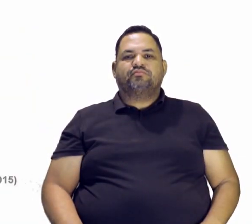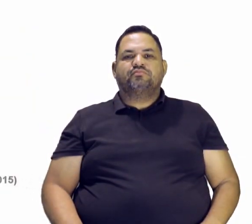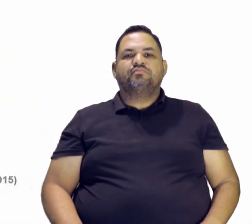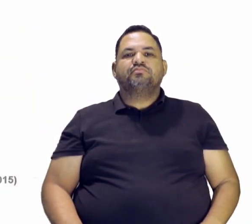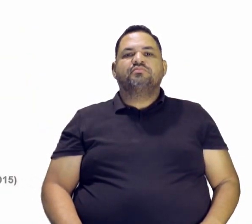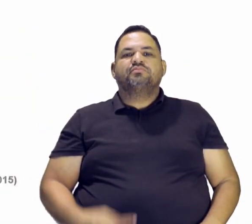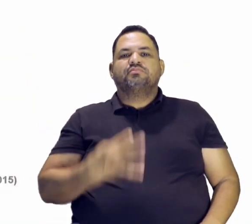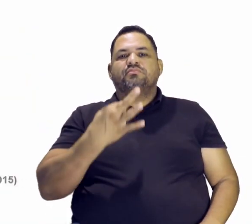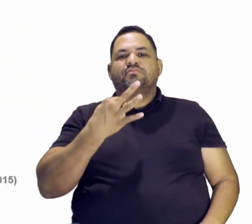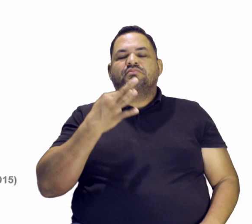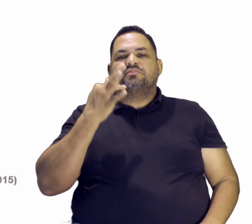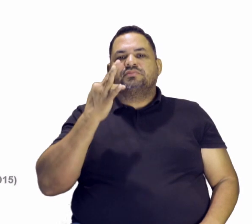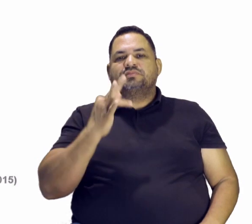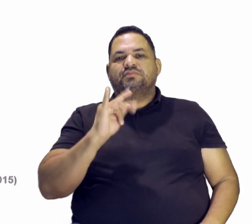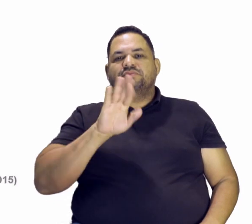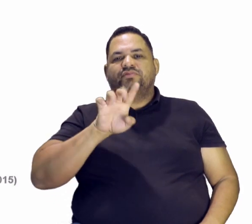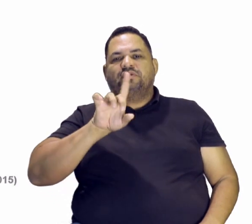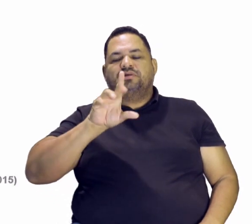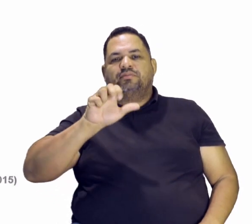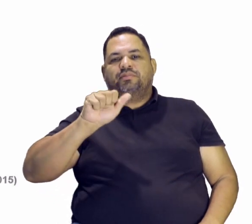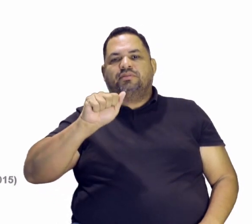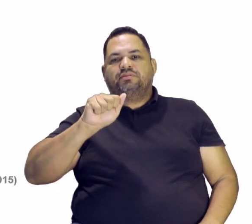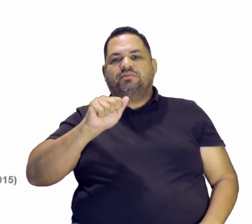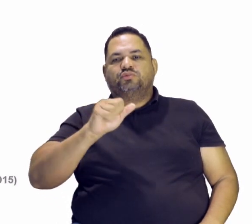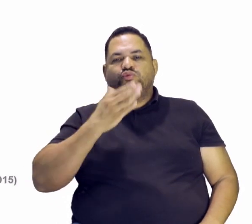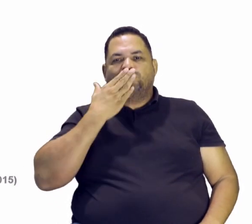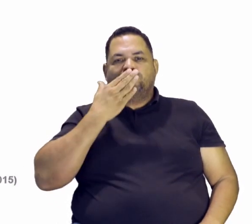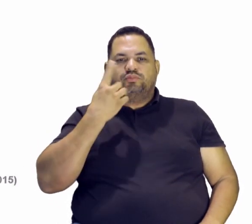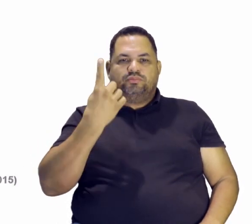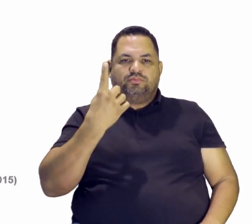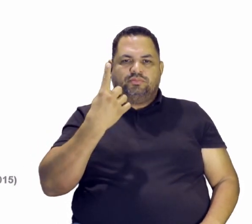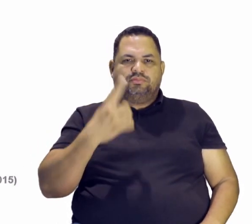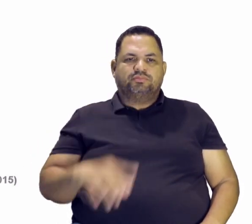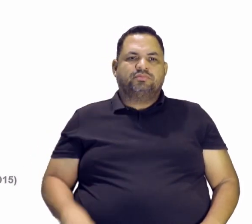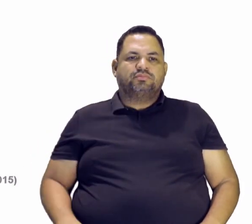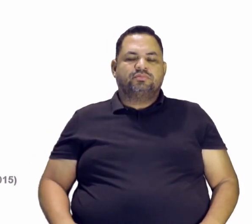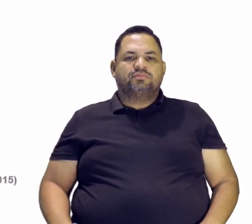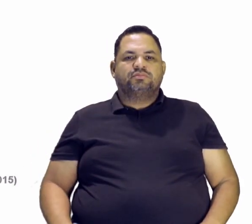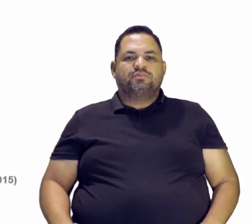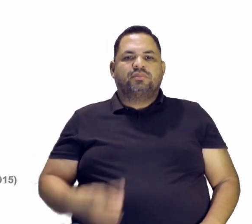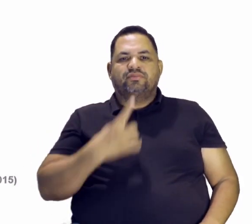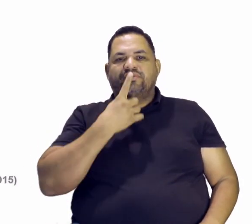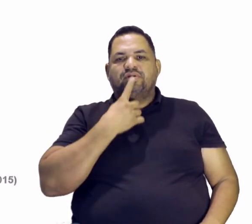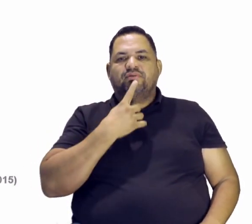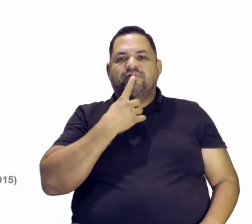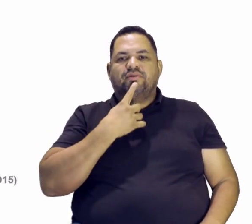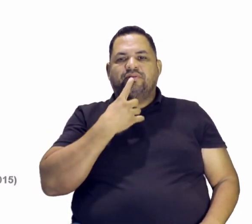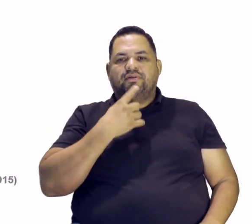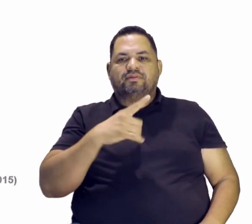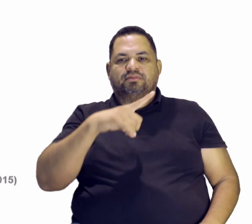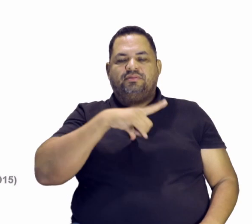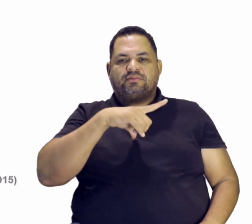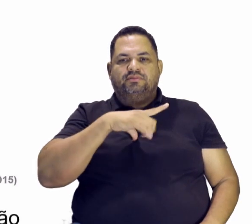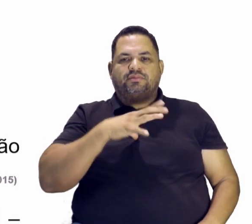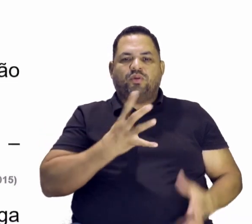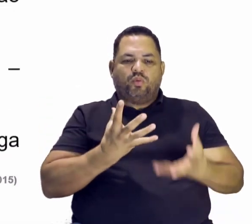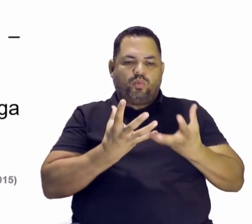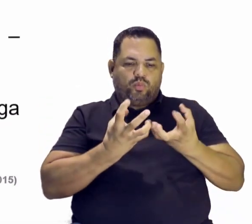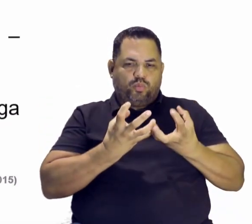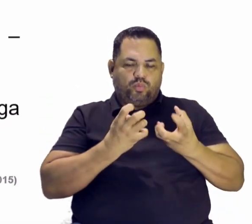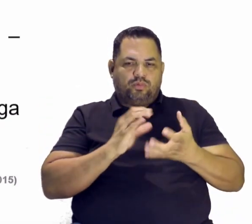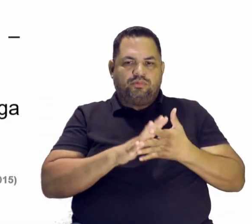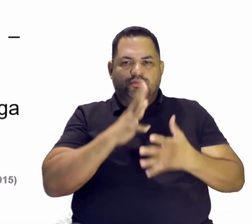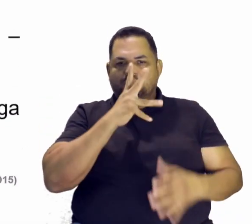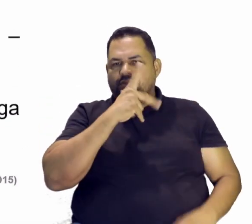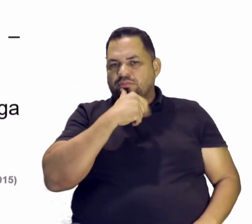fibra, as fibras do tipo 1, elas são aí vermelhas, tem uma contração mais